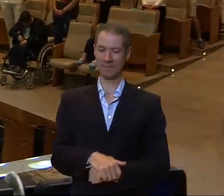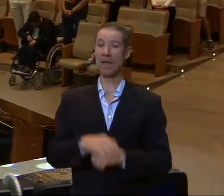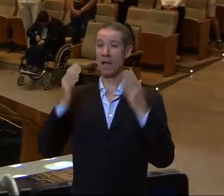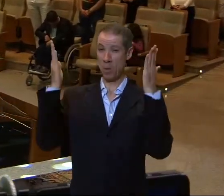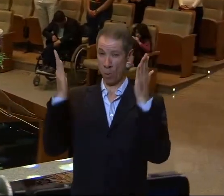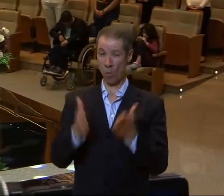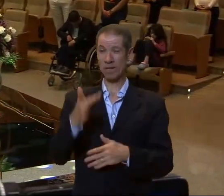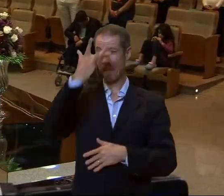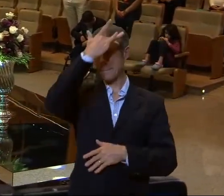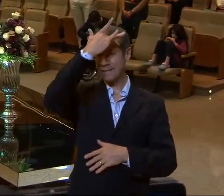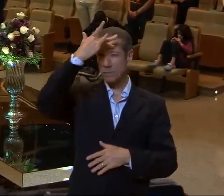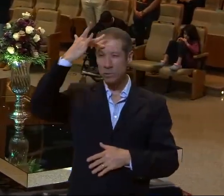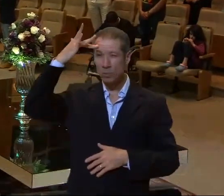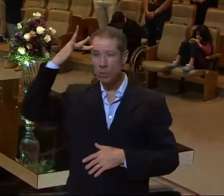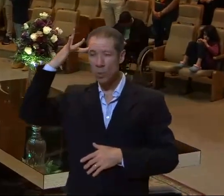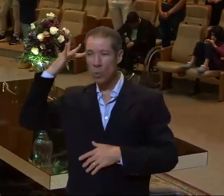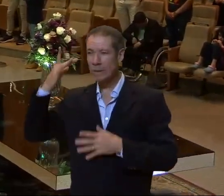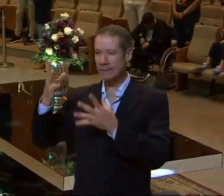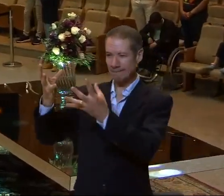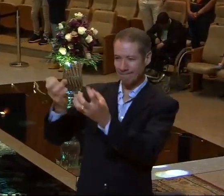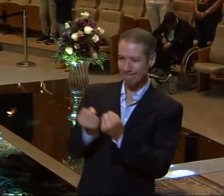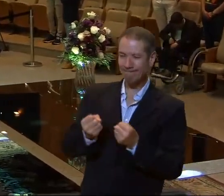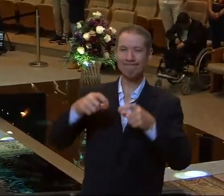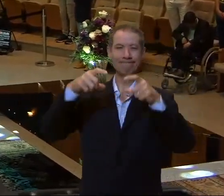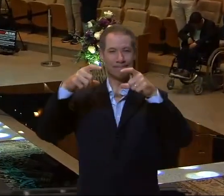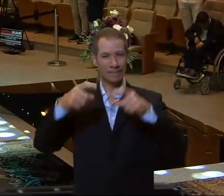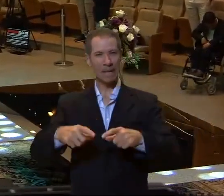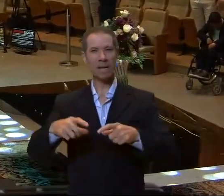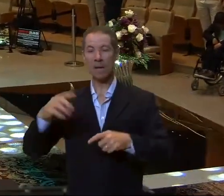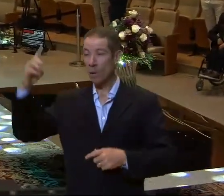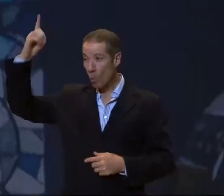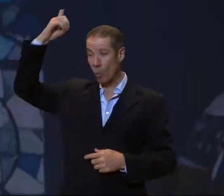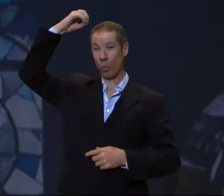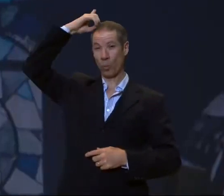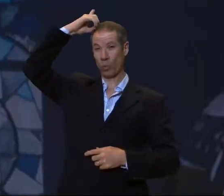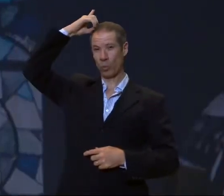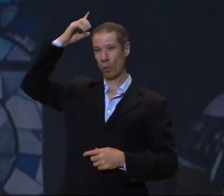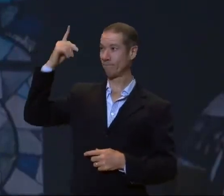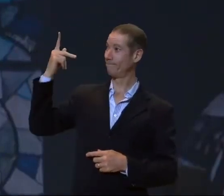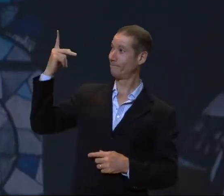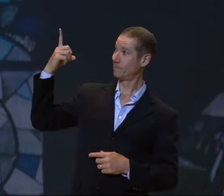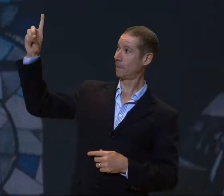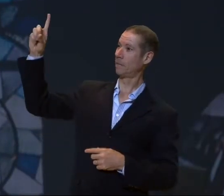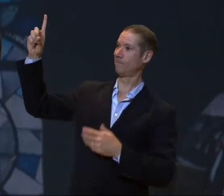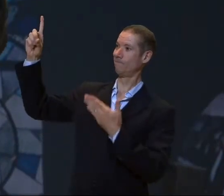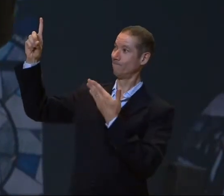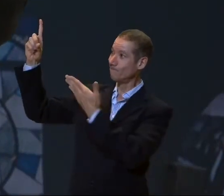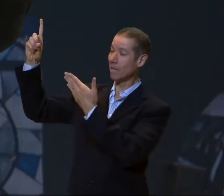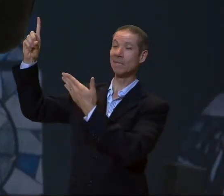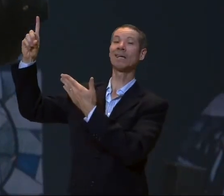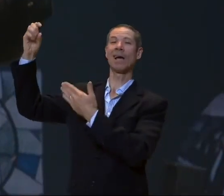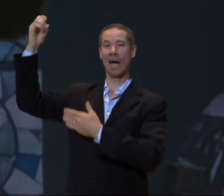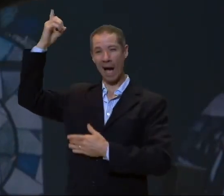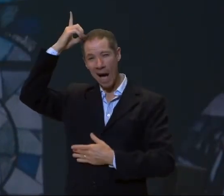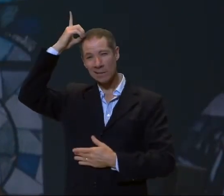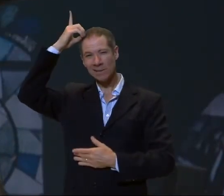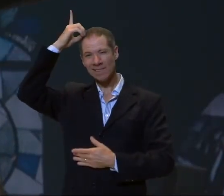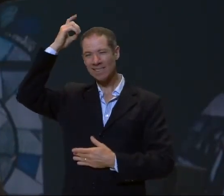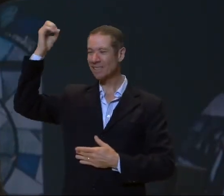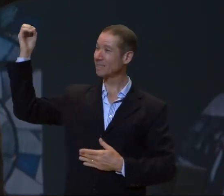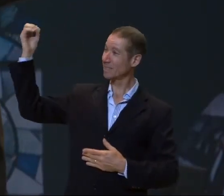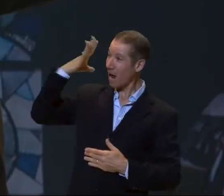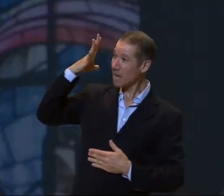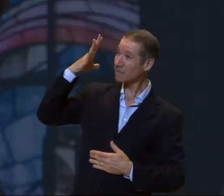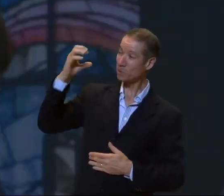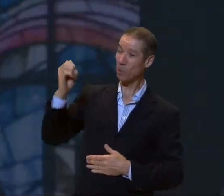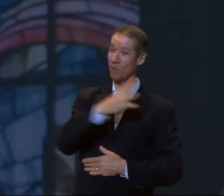Hoje pessoas vão receber nesse lugar o dom de Deus, graça, novidade de